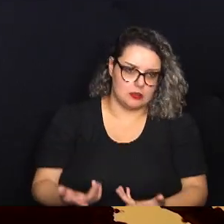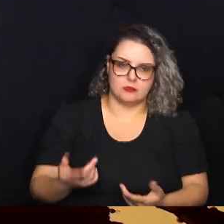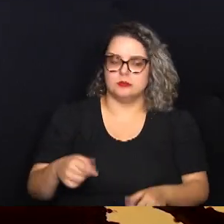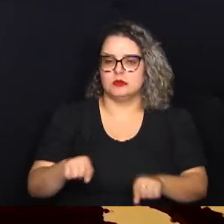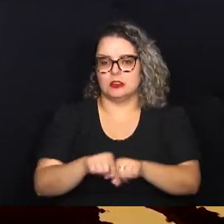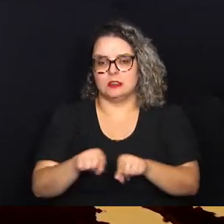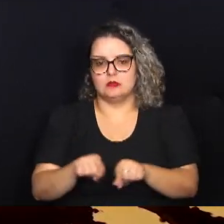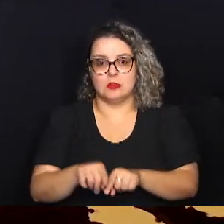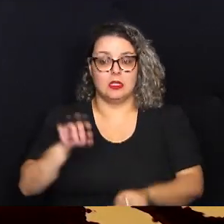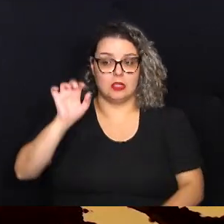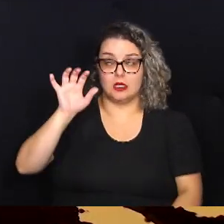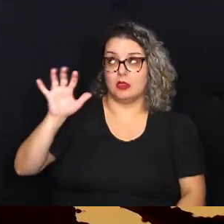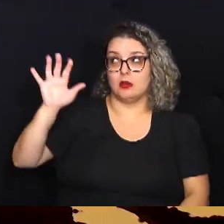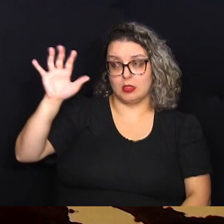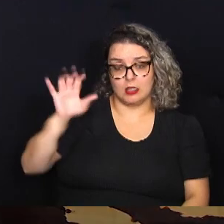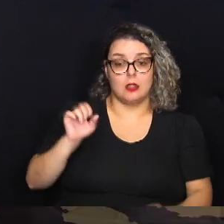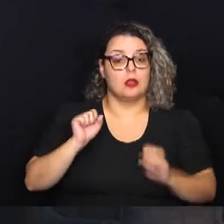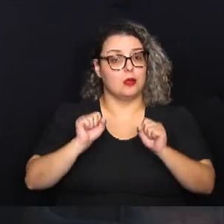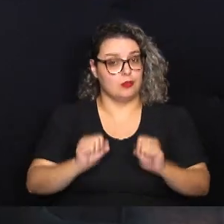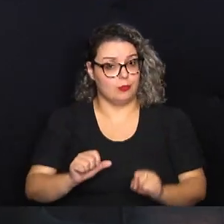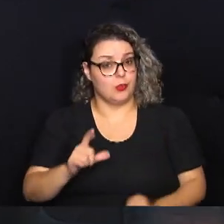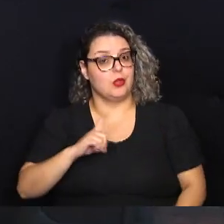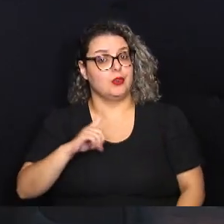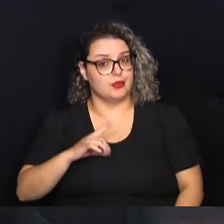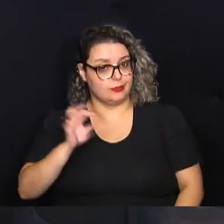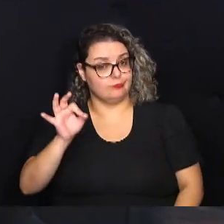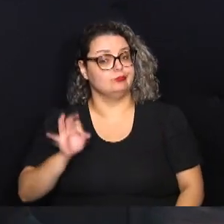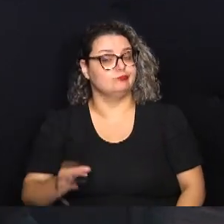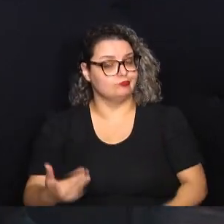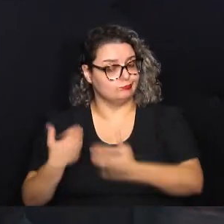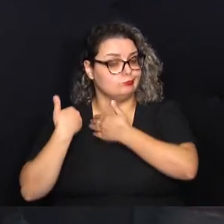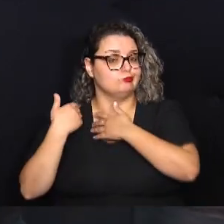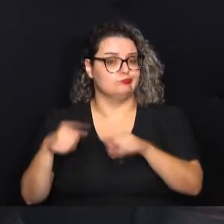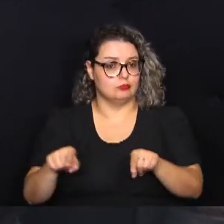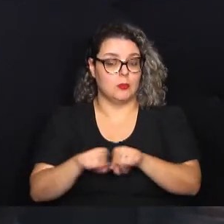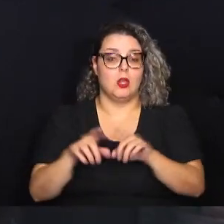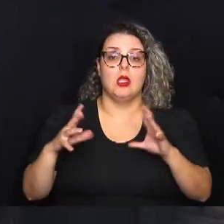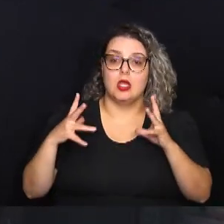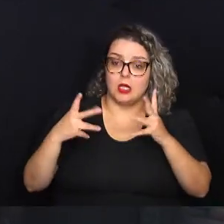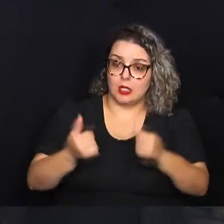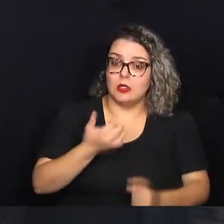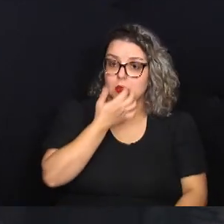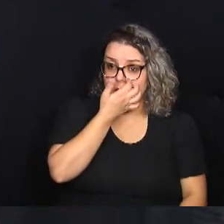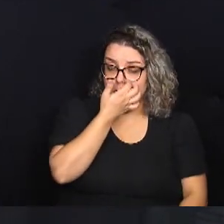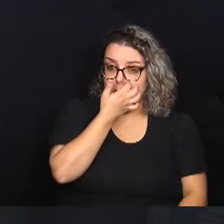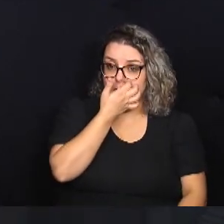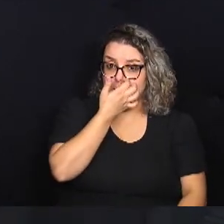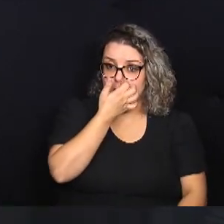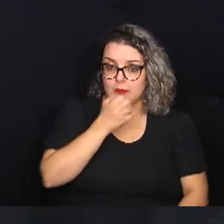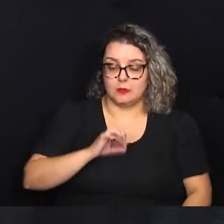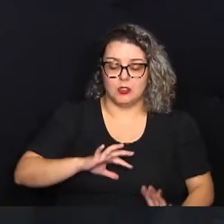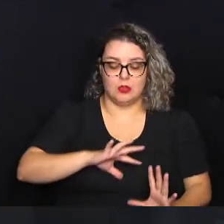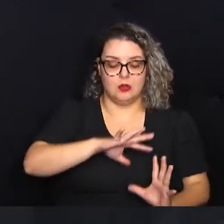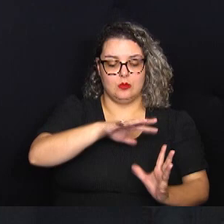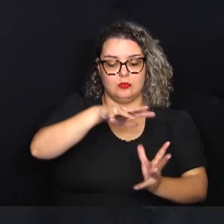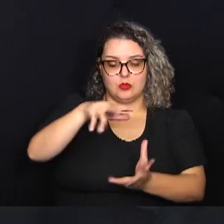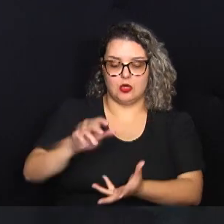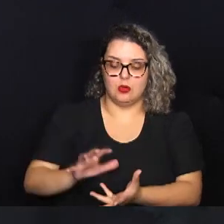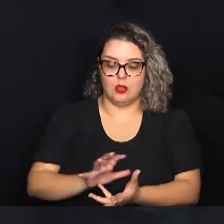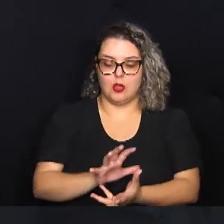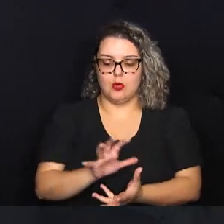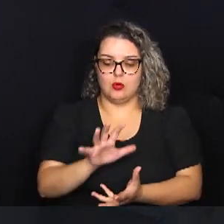né em que Pese aí a Europa que também possuem a sua parcela de responsabilidade tudo isso acaba indo na